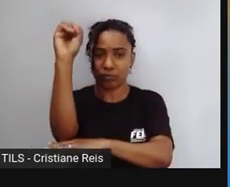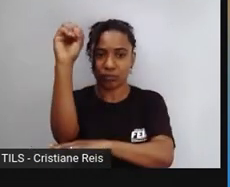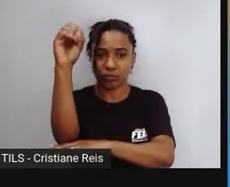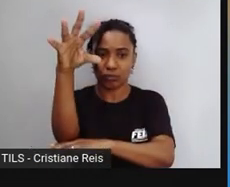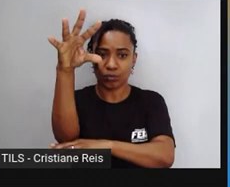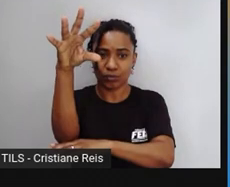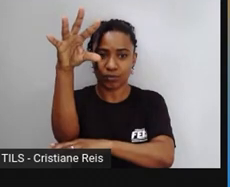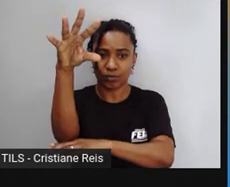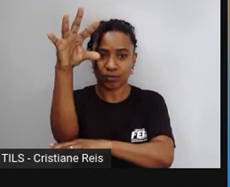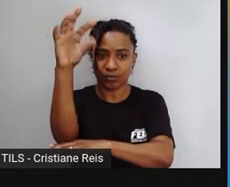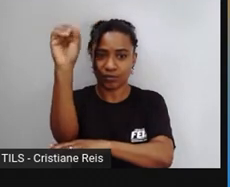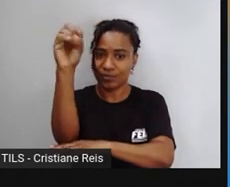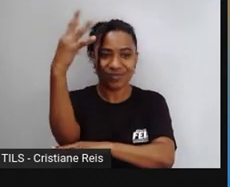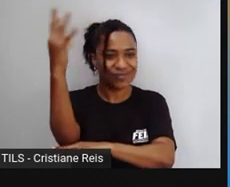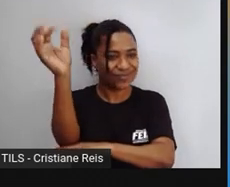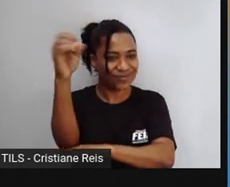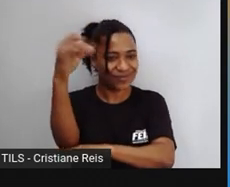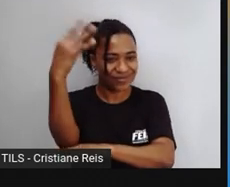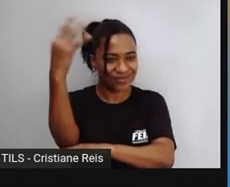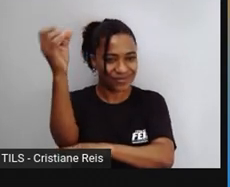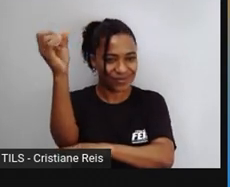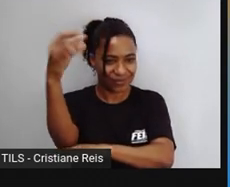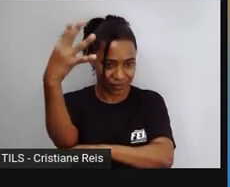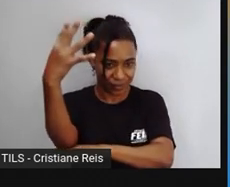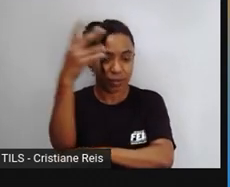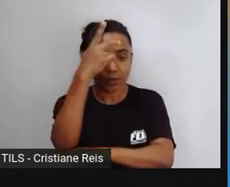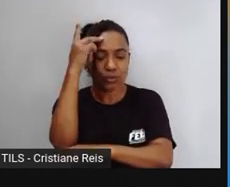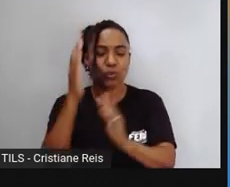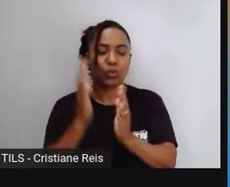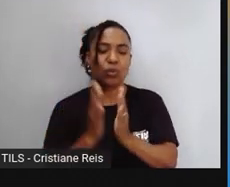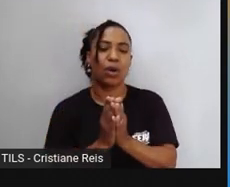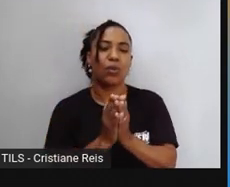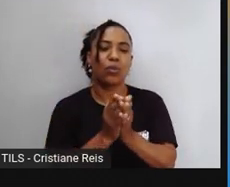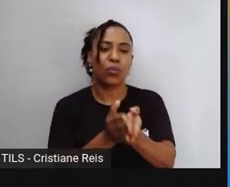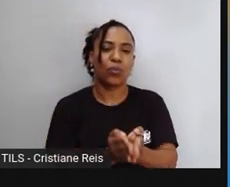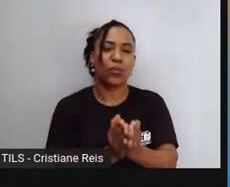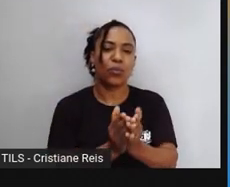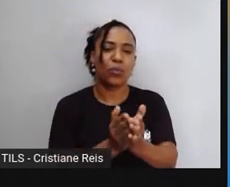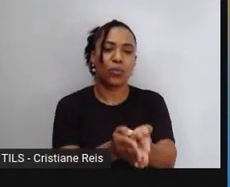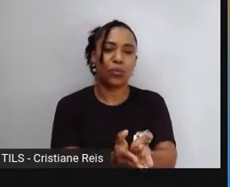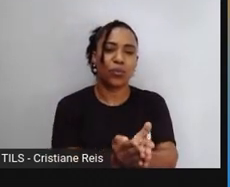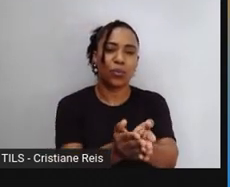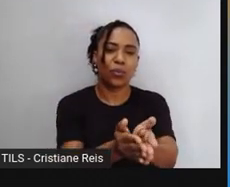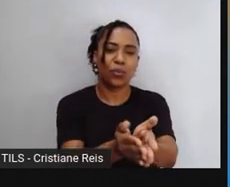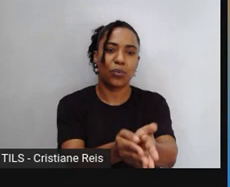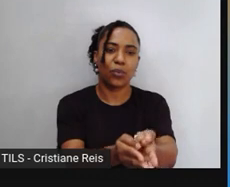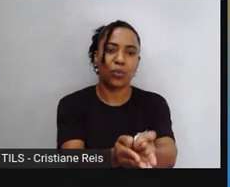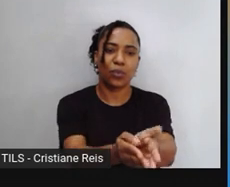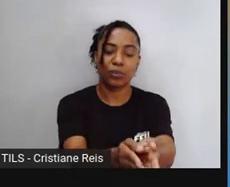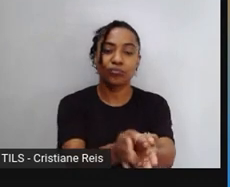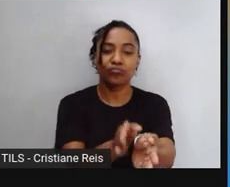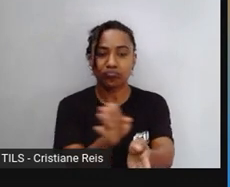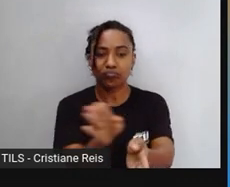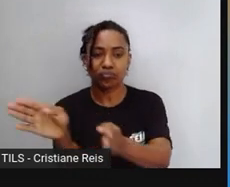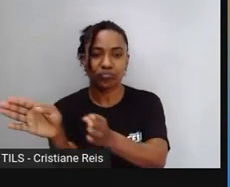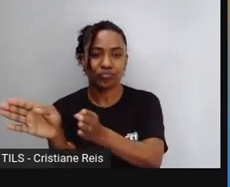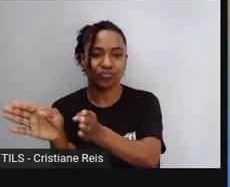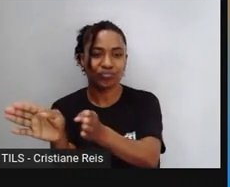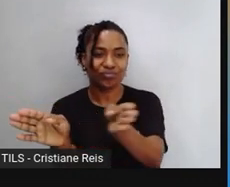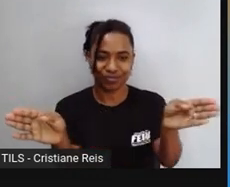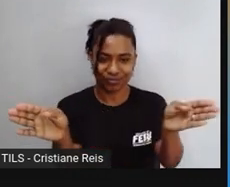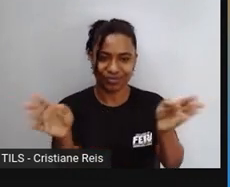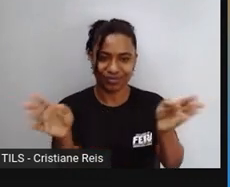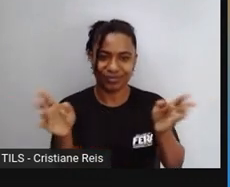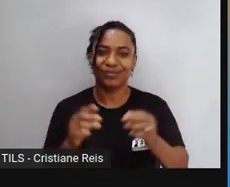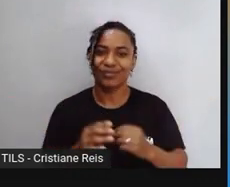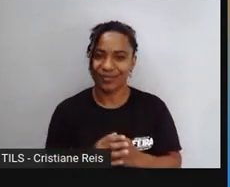essa luz vai auxiliar os marinheiros na navegação. Adobe house. Casas de